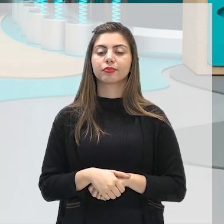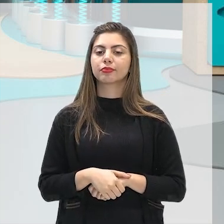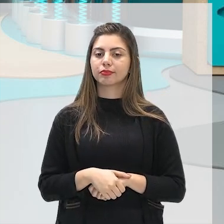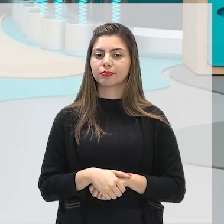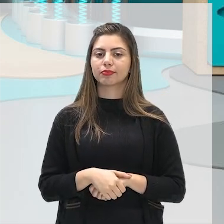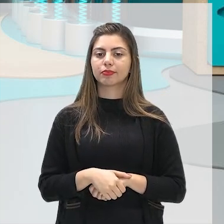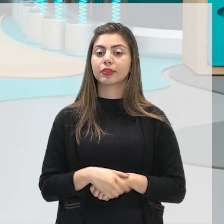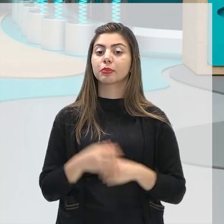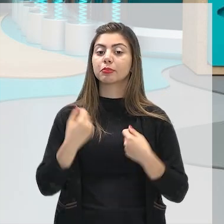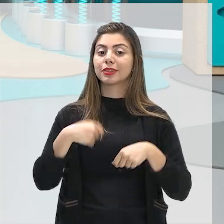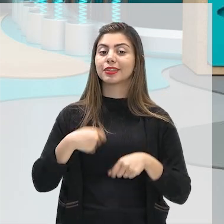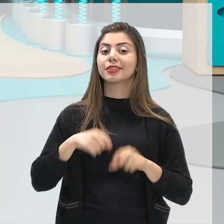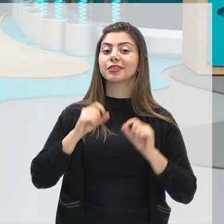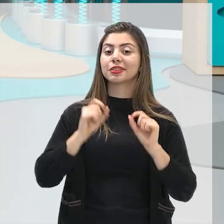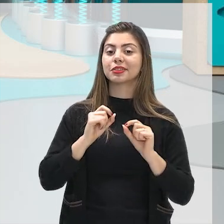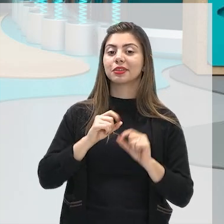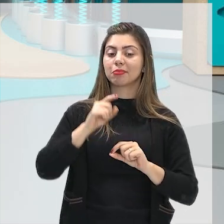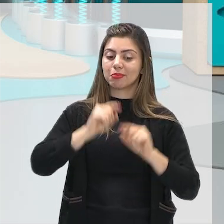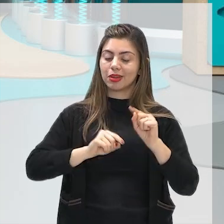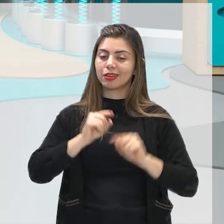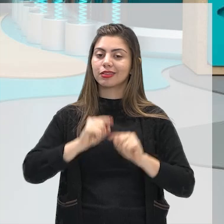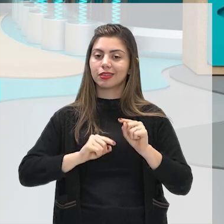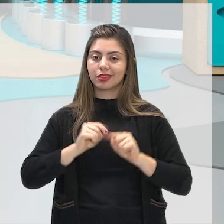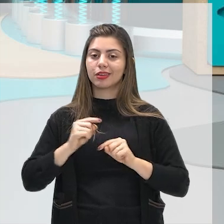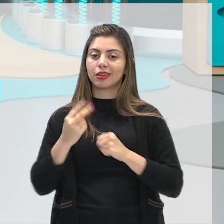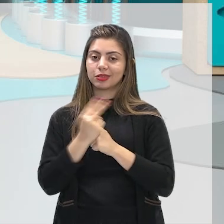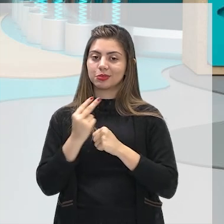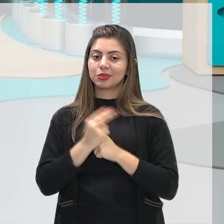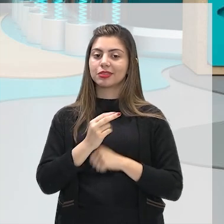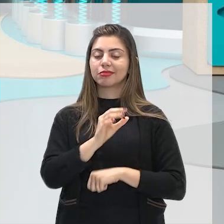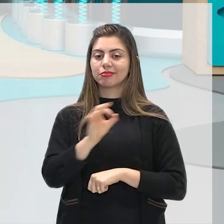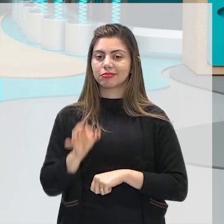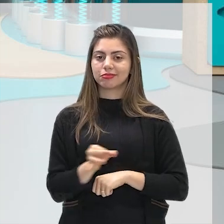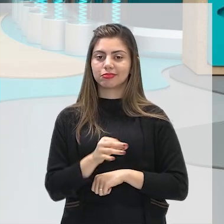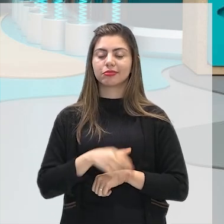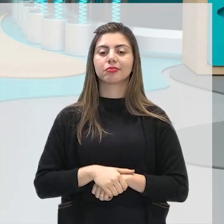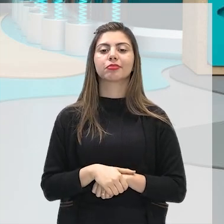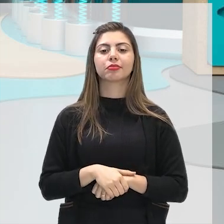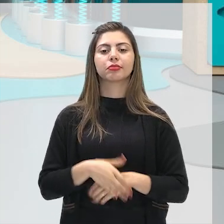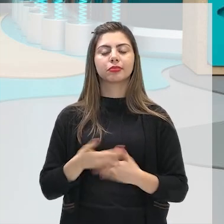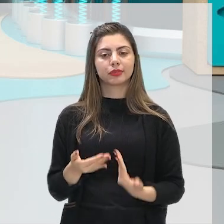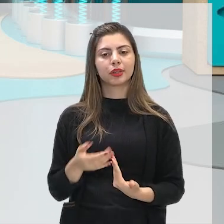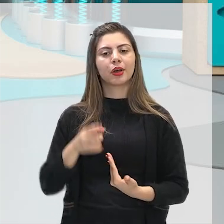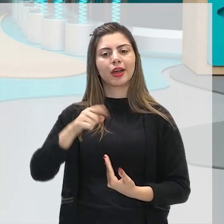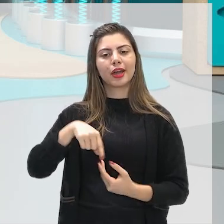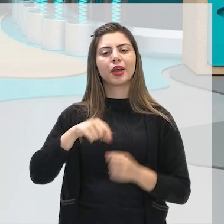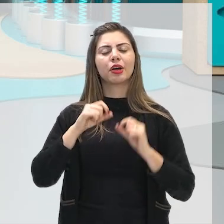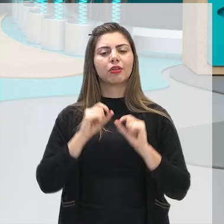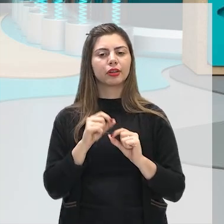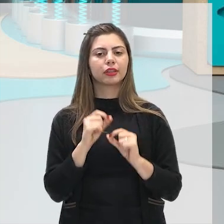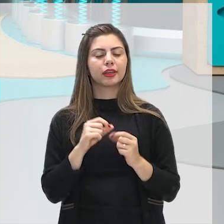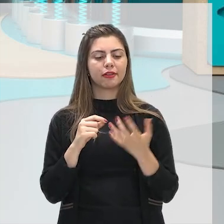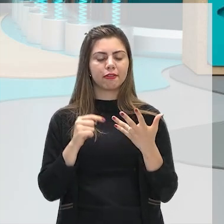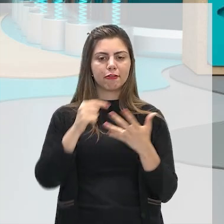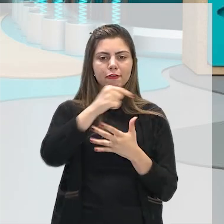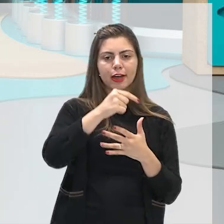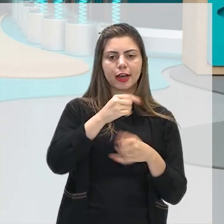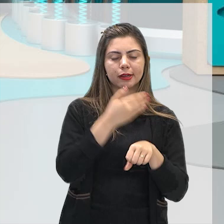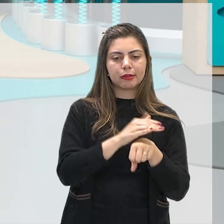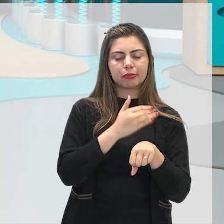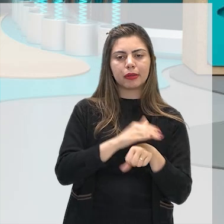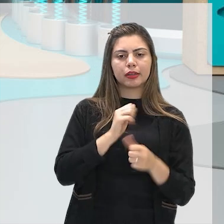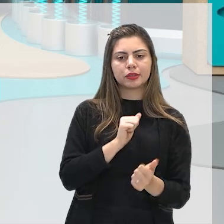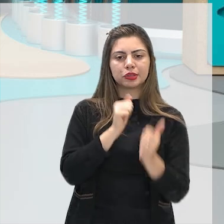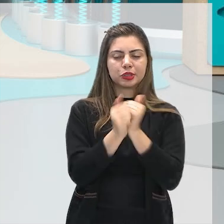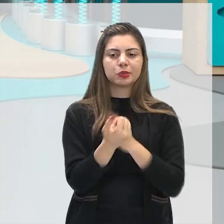vez, precisa dos equipamentos necessários, certo? Então, esses foram as práticas corporais de